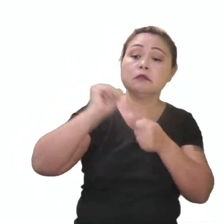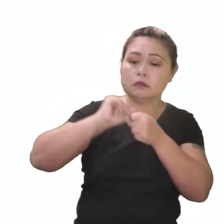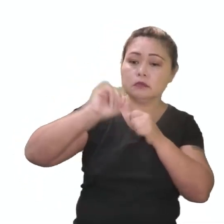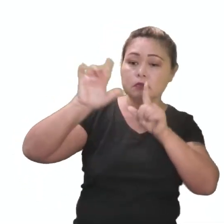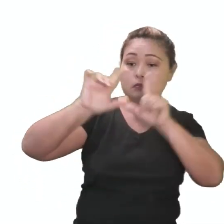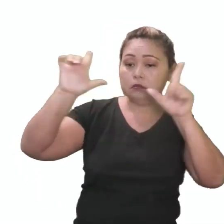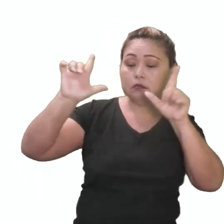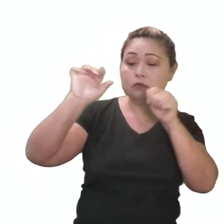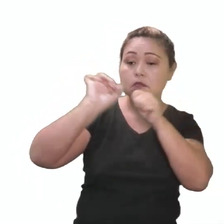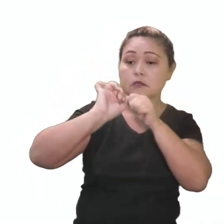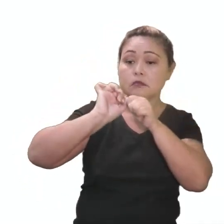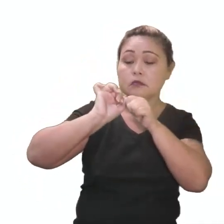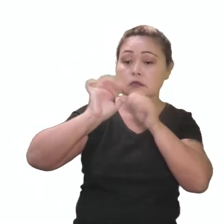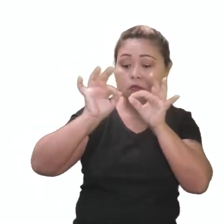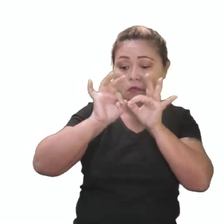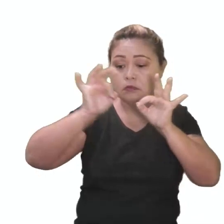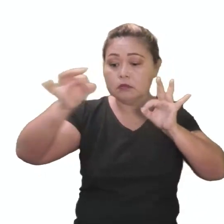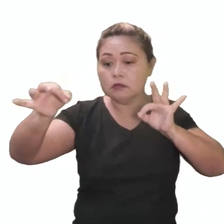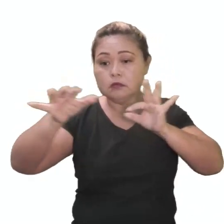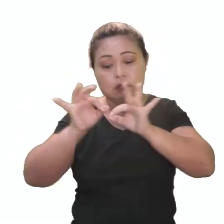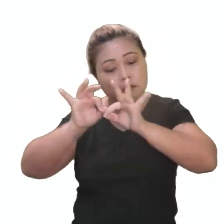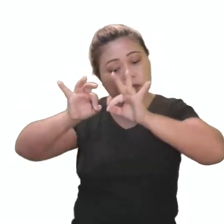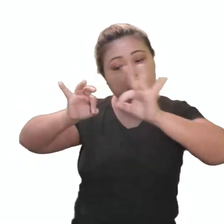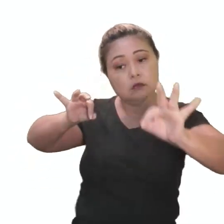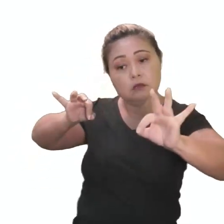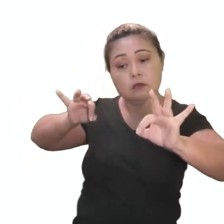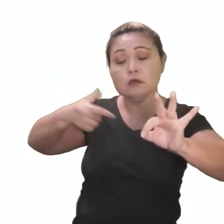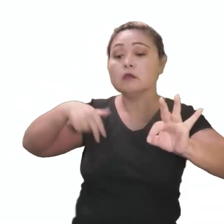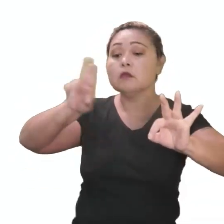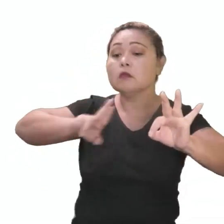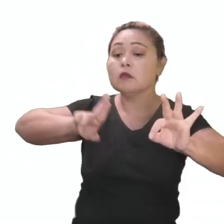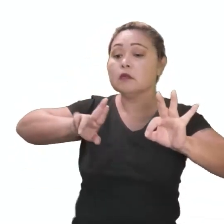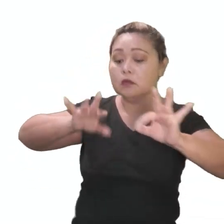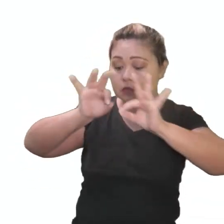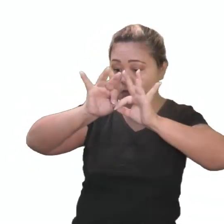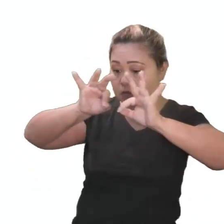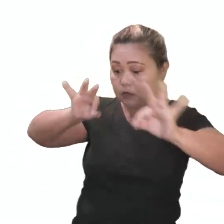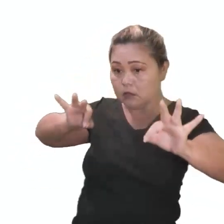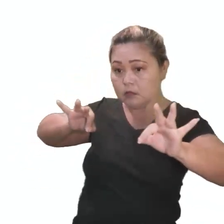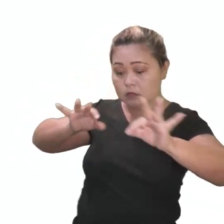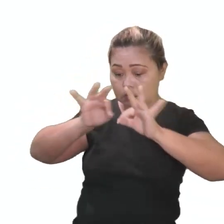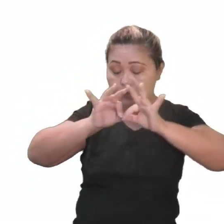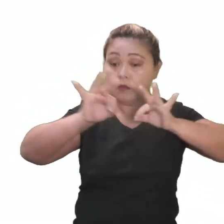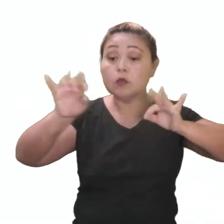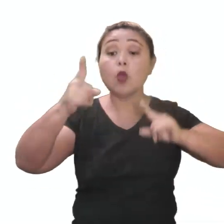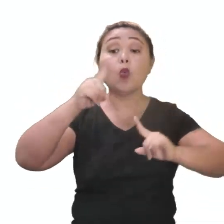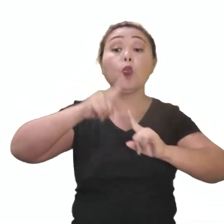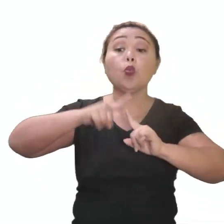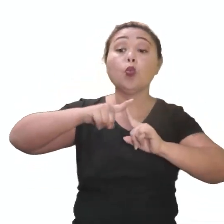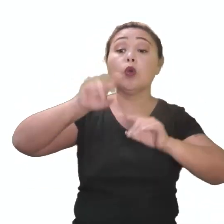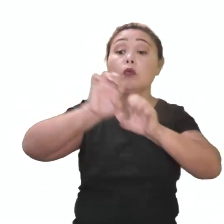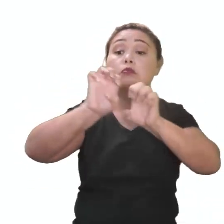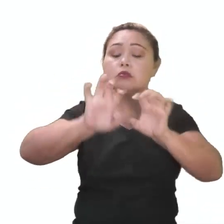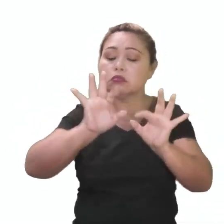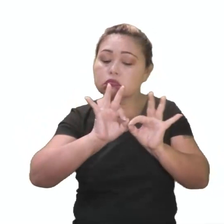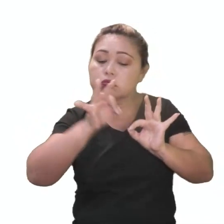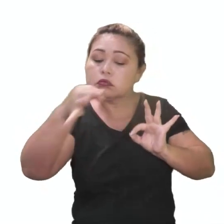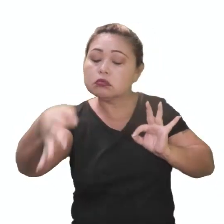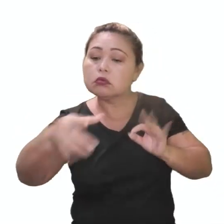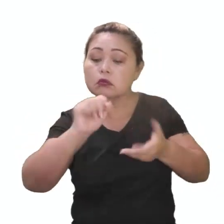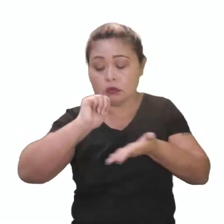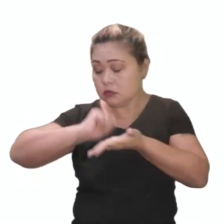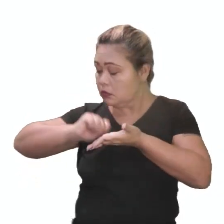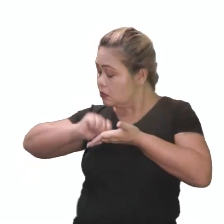falei para vocês ali, eles estavam medindo. Eles usam as fitinhas para medir, para ver que tipo de estrutura é. E ali